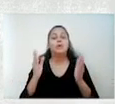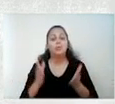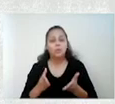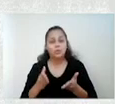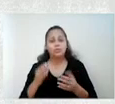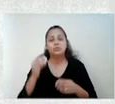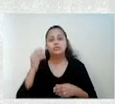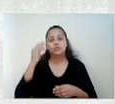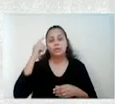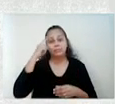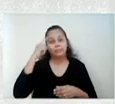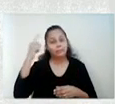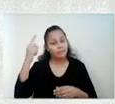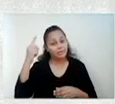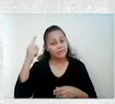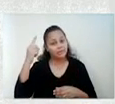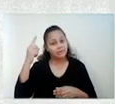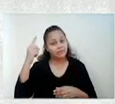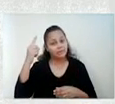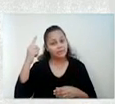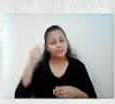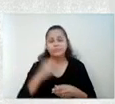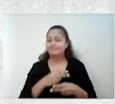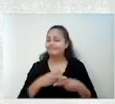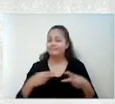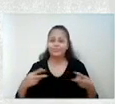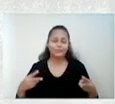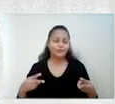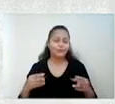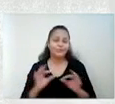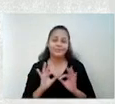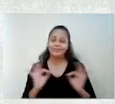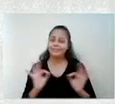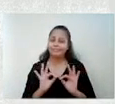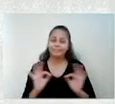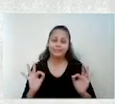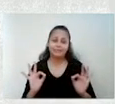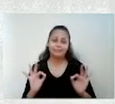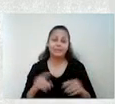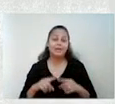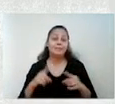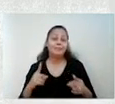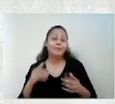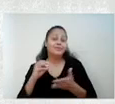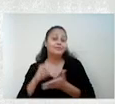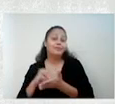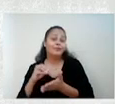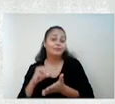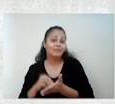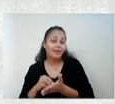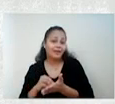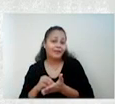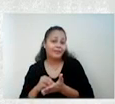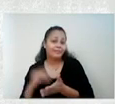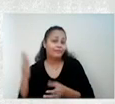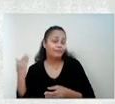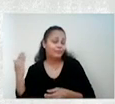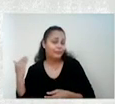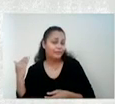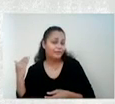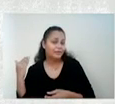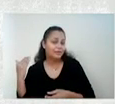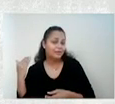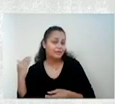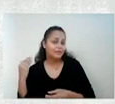Hoje, pensando nos dias de hoje, você fala, poxa, coisa simples, né? Mas faltava nos feudos. E isso, quando